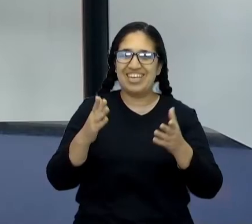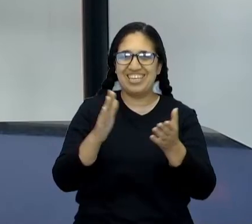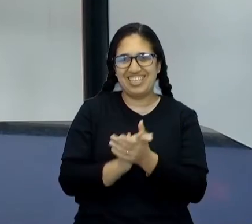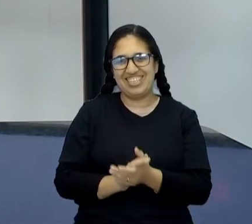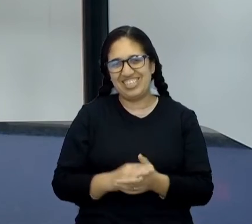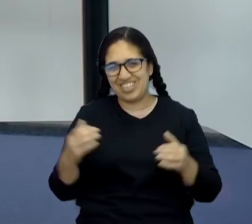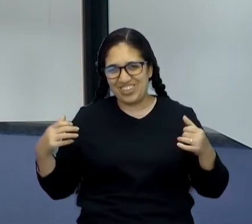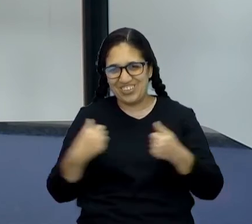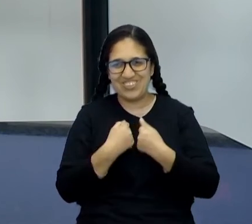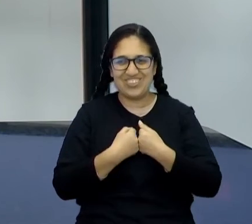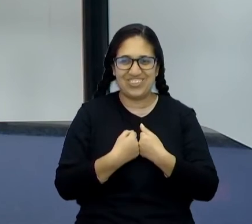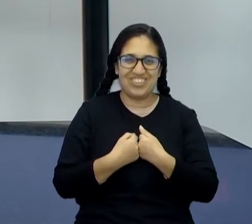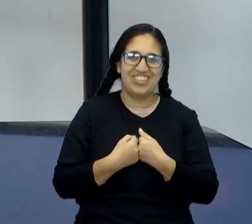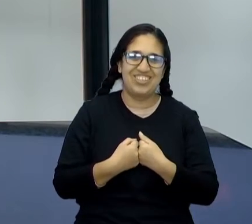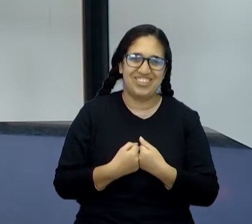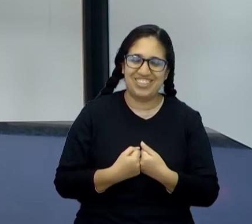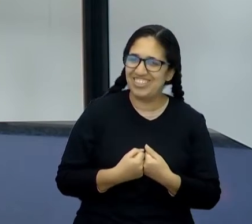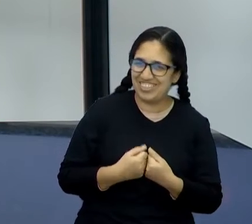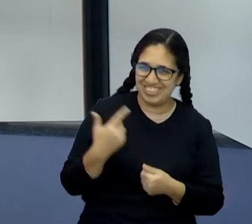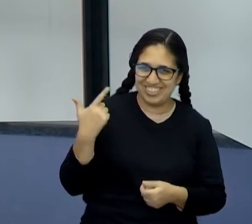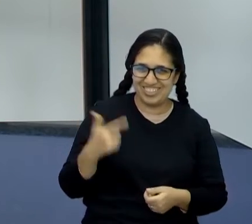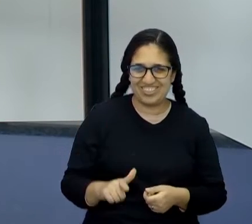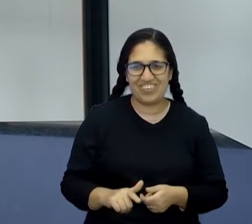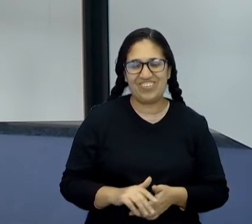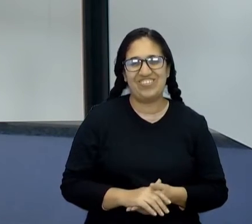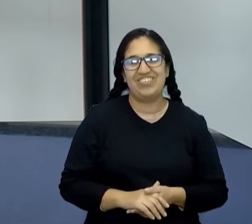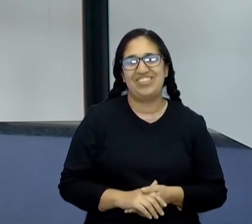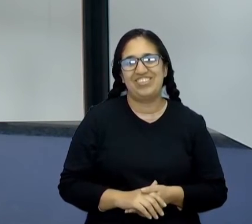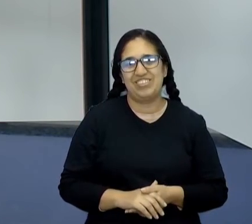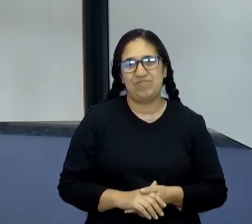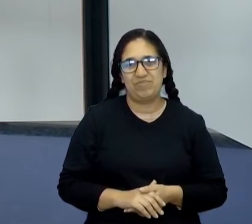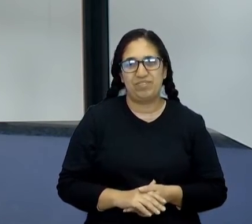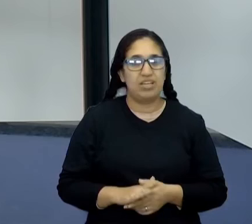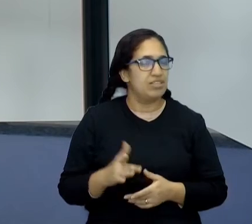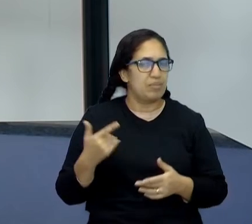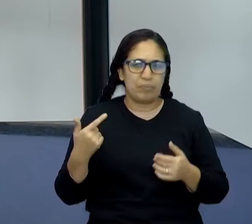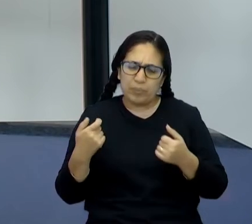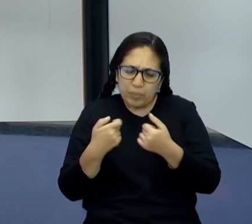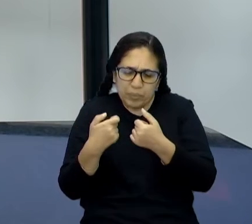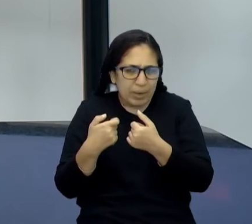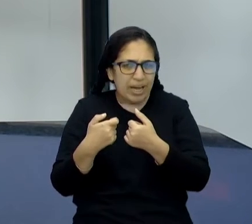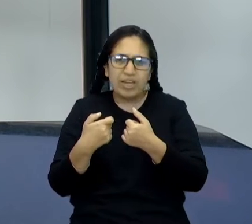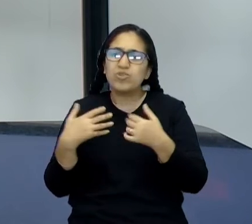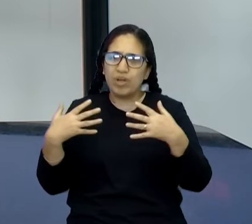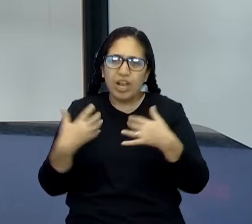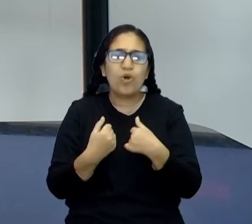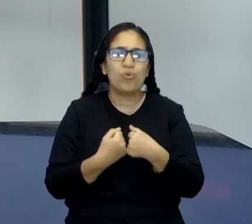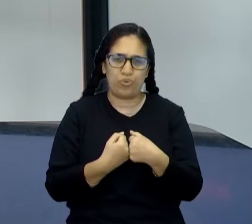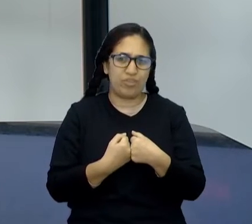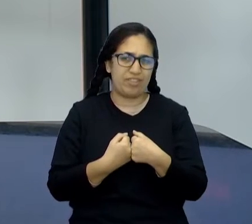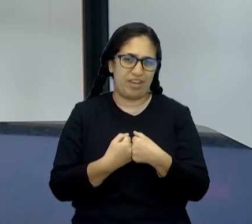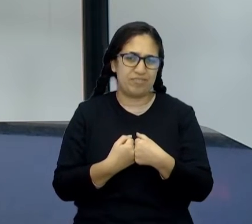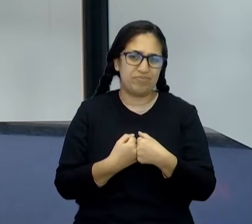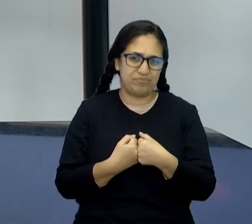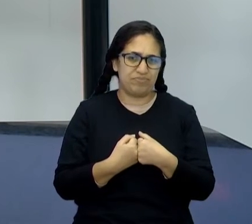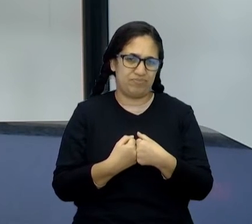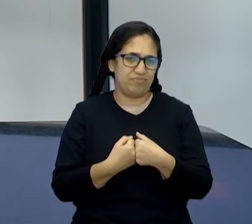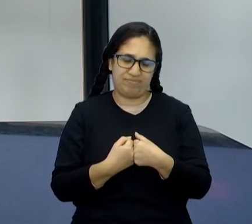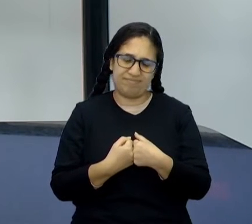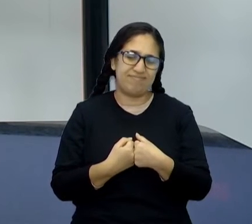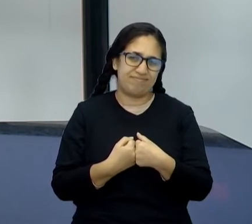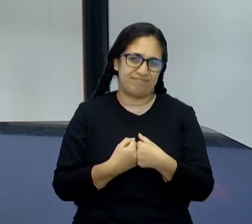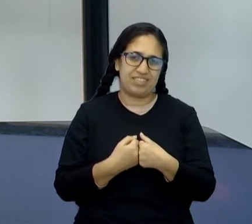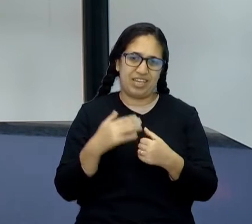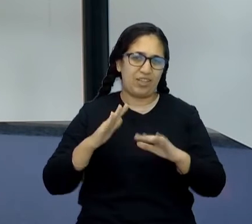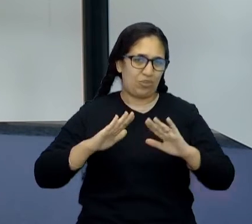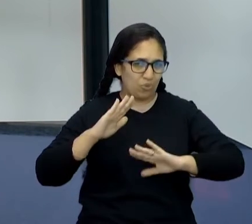Ô, droga, eles se grudaram. Um entrando, um influenciando. Se estiver muito próximo do campo, né? Ele entra em atrito um com o outro. A